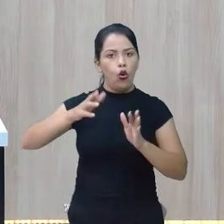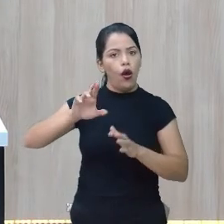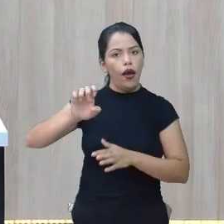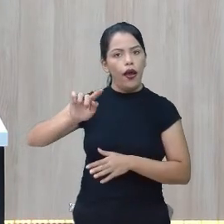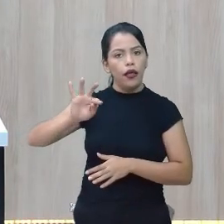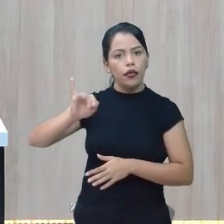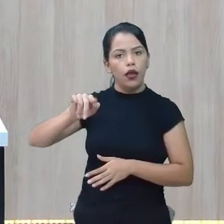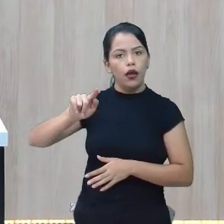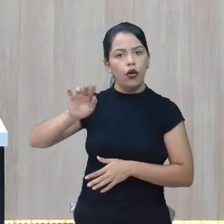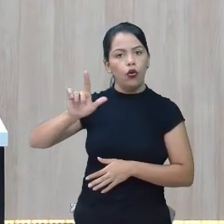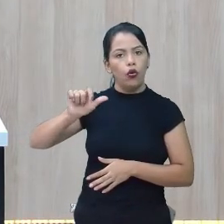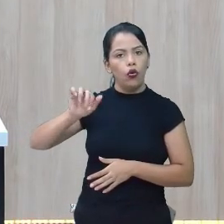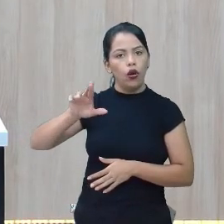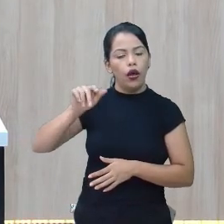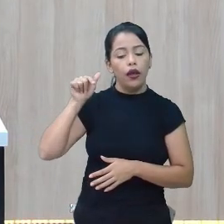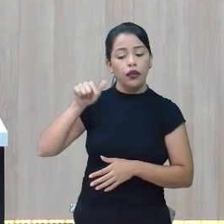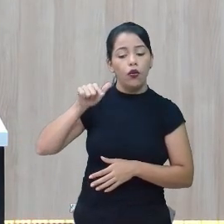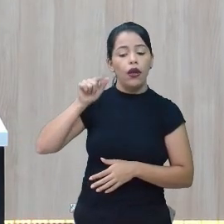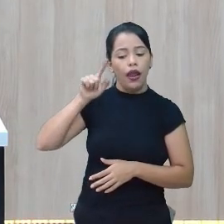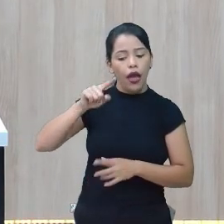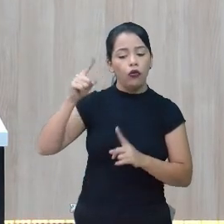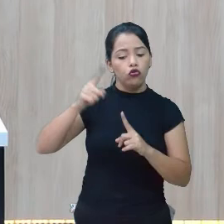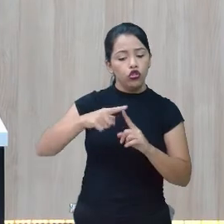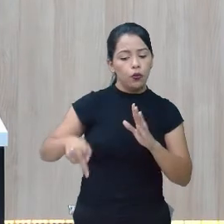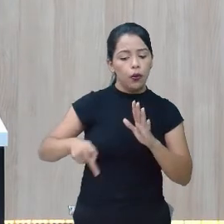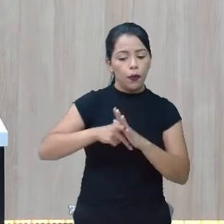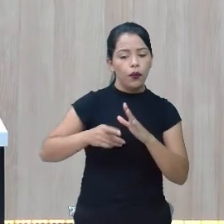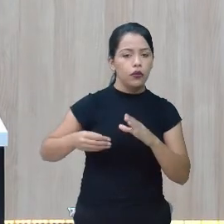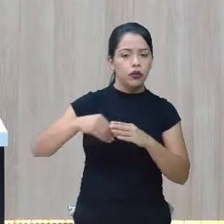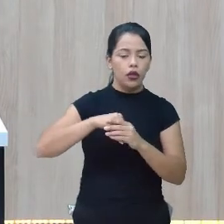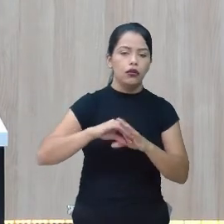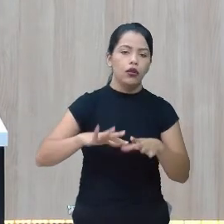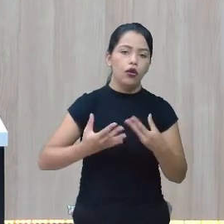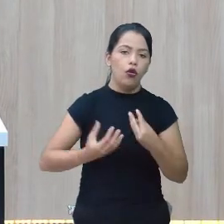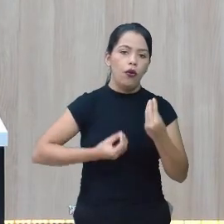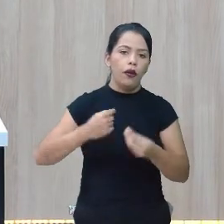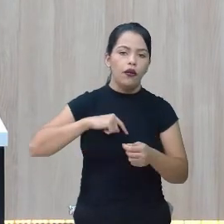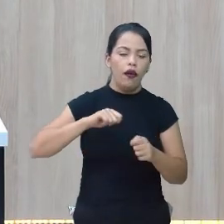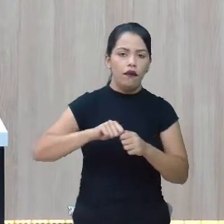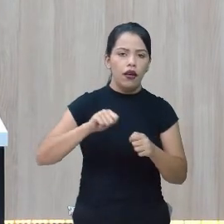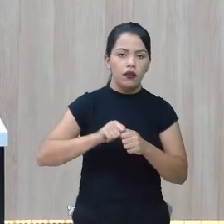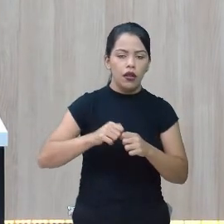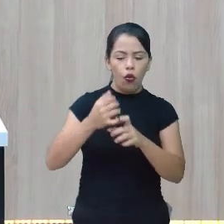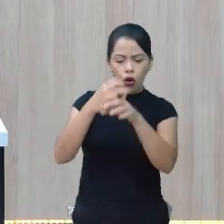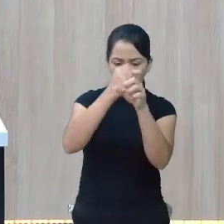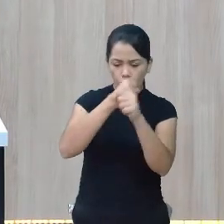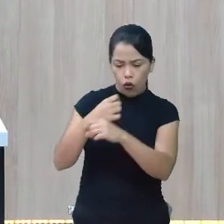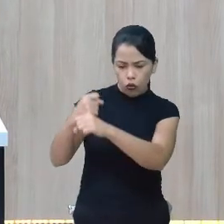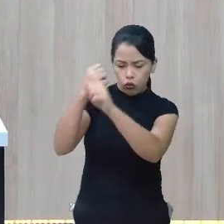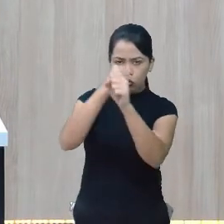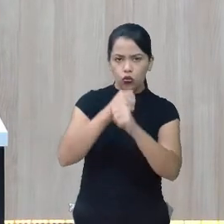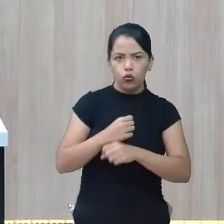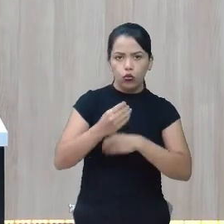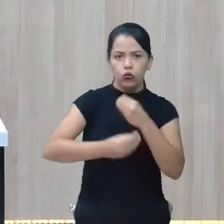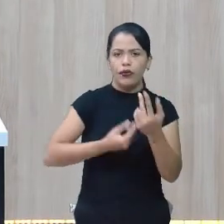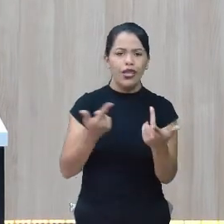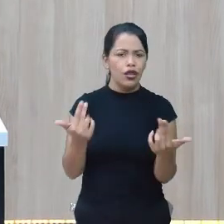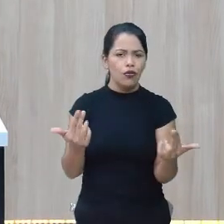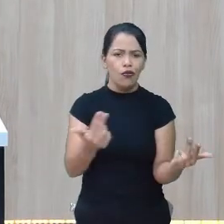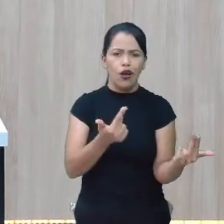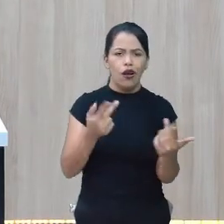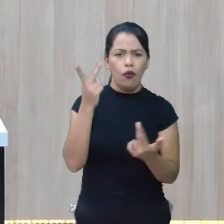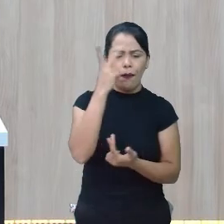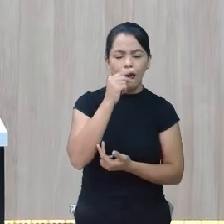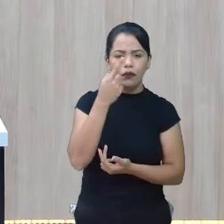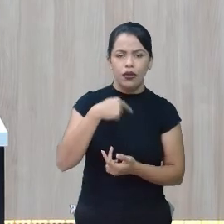o cubo é um tipo de bloco retangular, né? Então, como que a gente vai fazer o cálculo desse volume do cubo? Do mesmo jeito que a